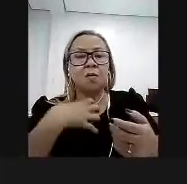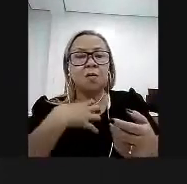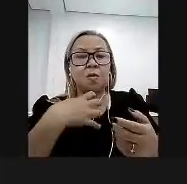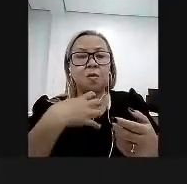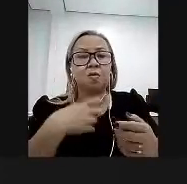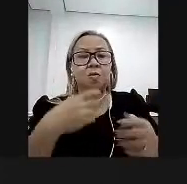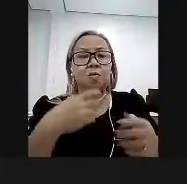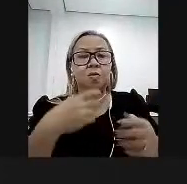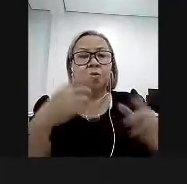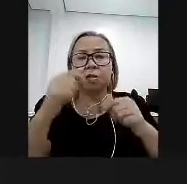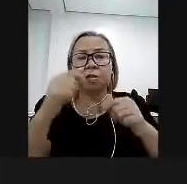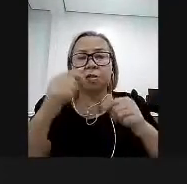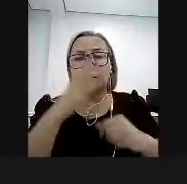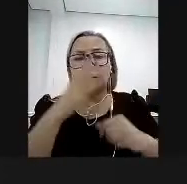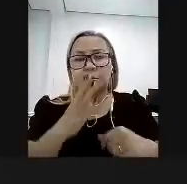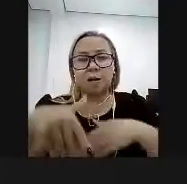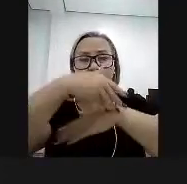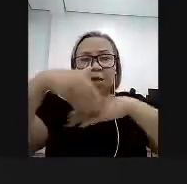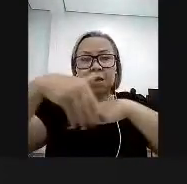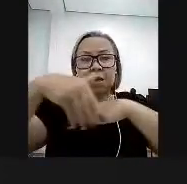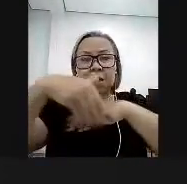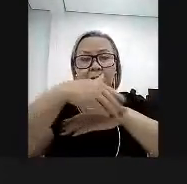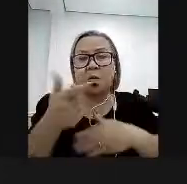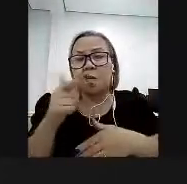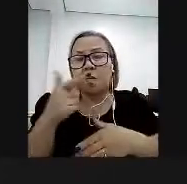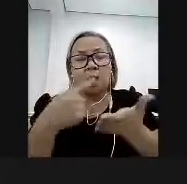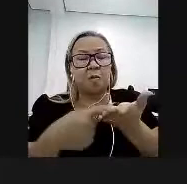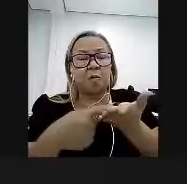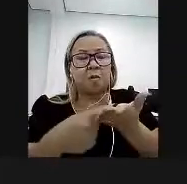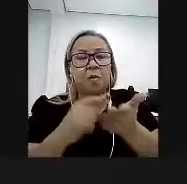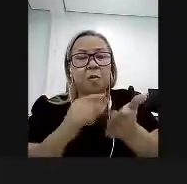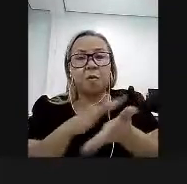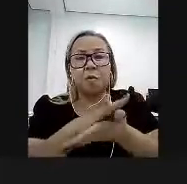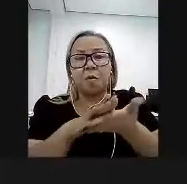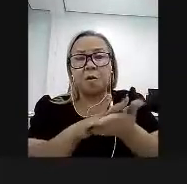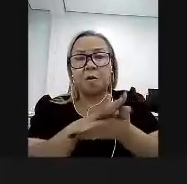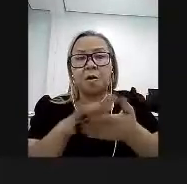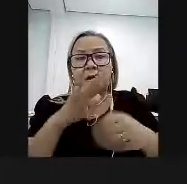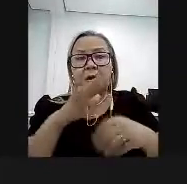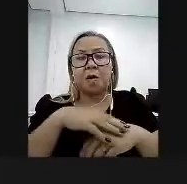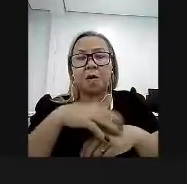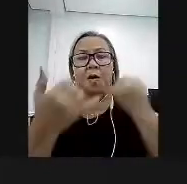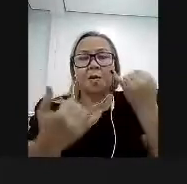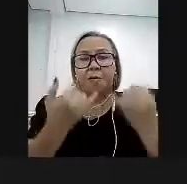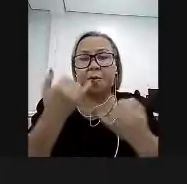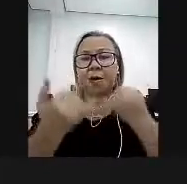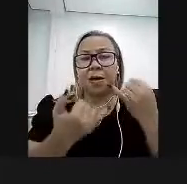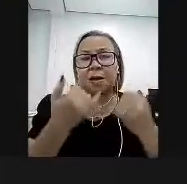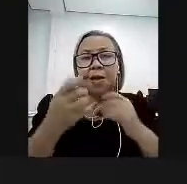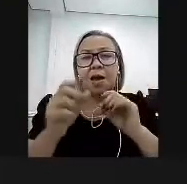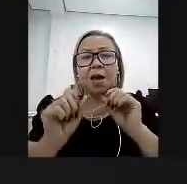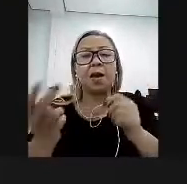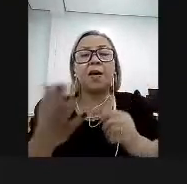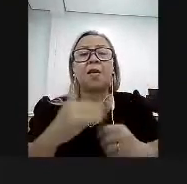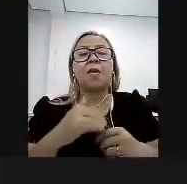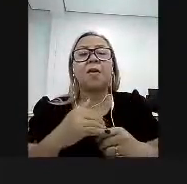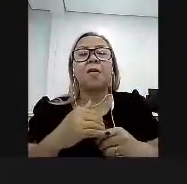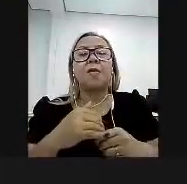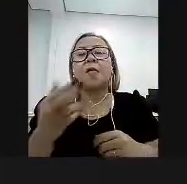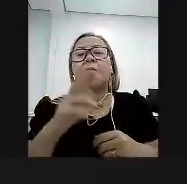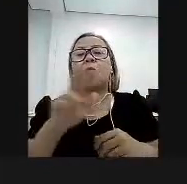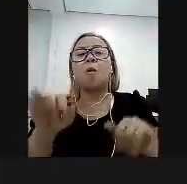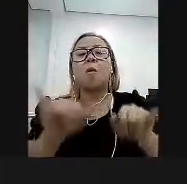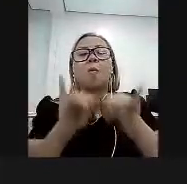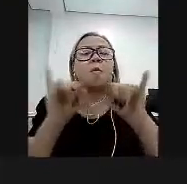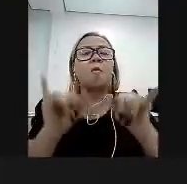na rua, sem compromisso, mais para brincadeira. E daí veio esse nome, fuleiragem. Então a gente não faz